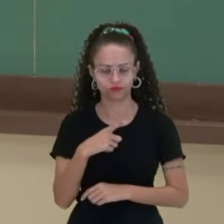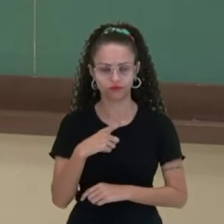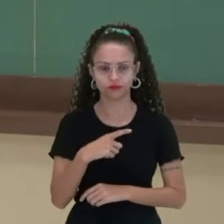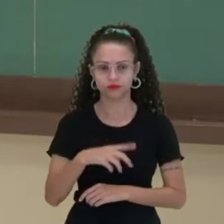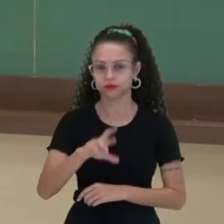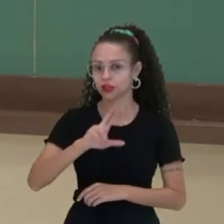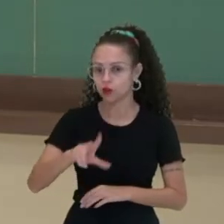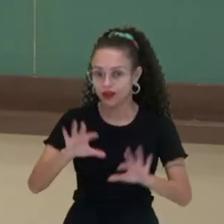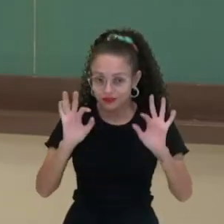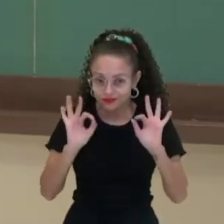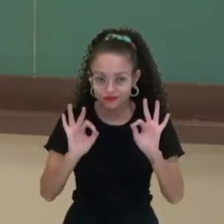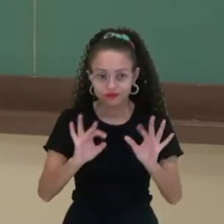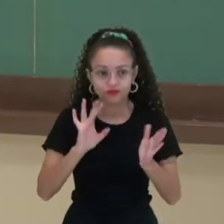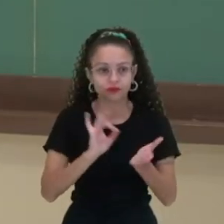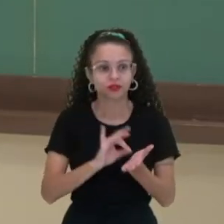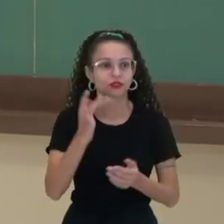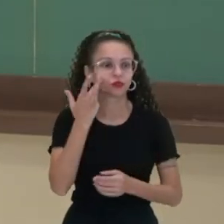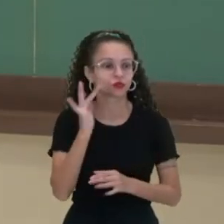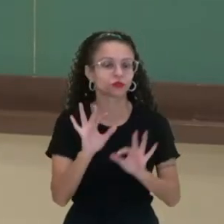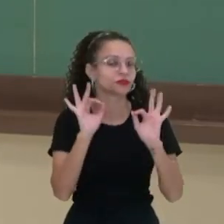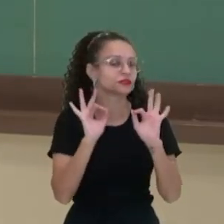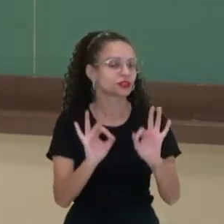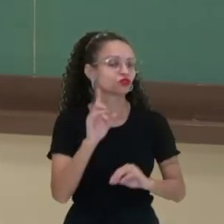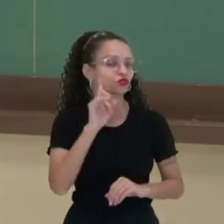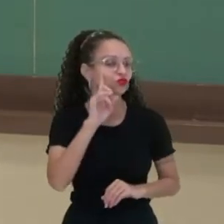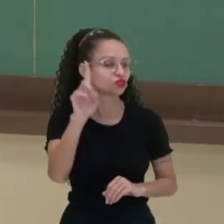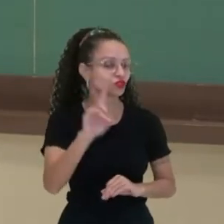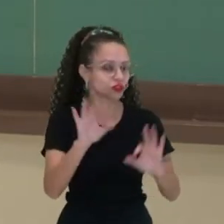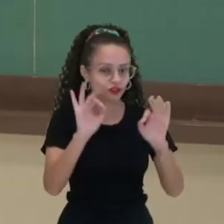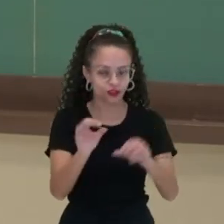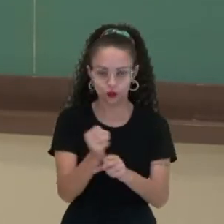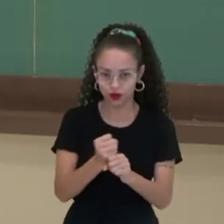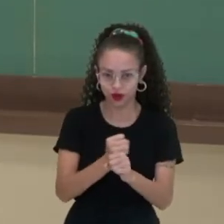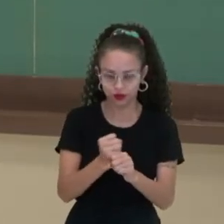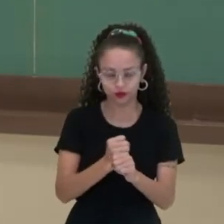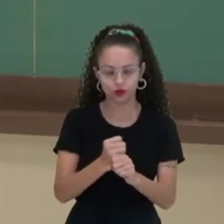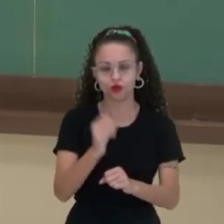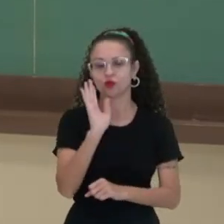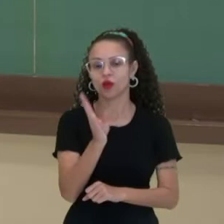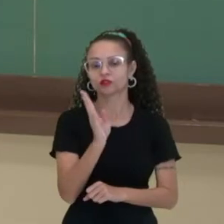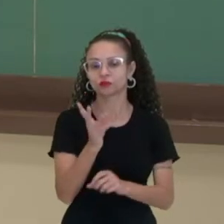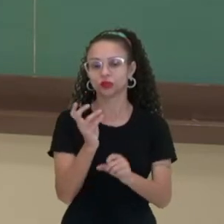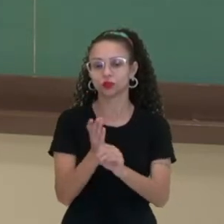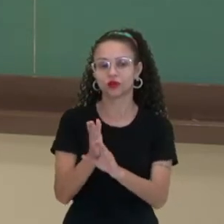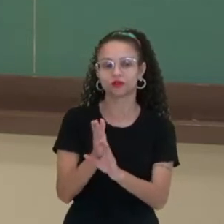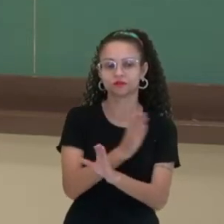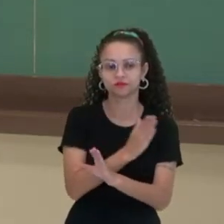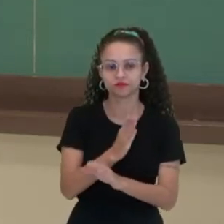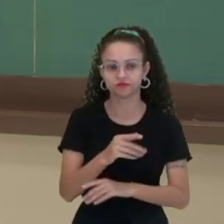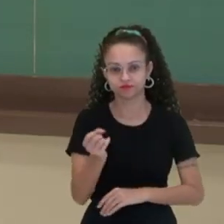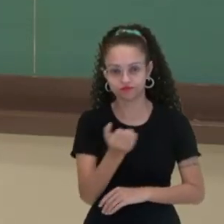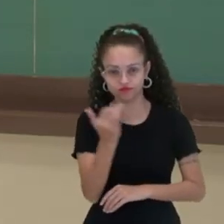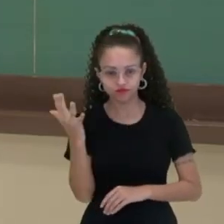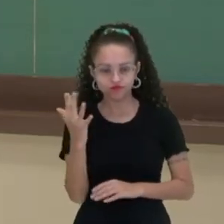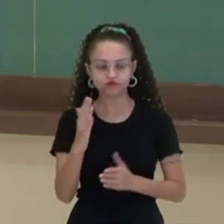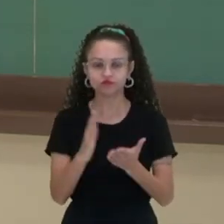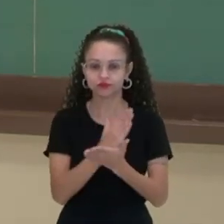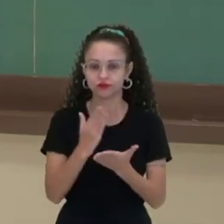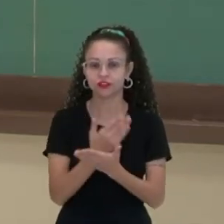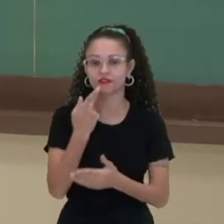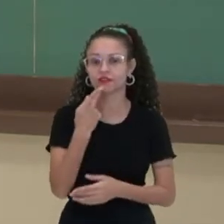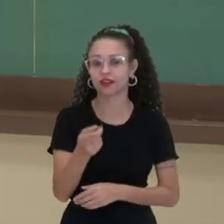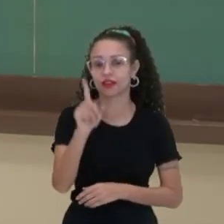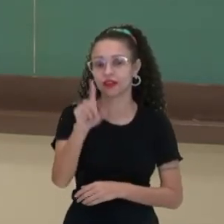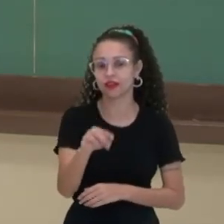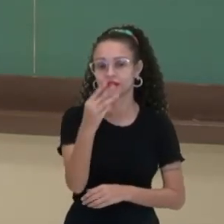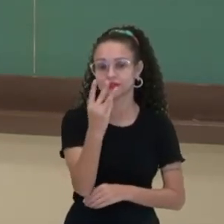ser precisamente, não sabemos o dia exato, o ano, 4.000 começou, inclusive alguns livros colocam como